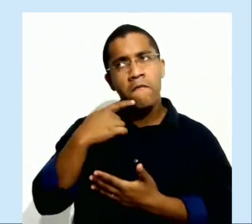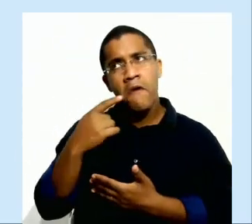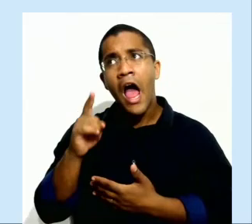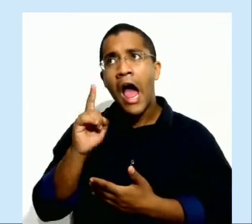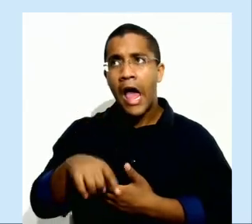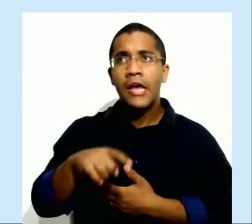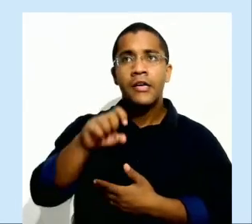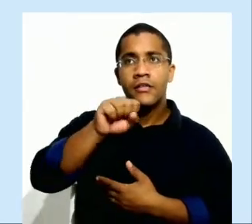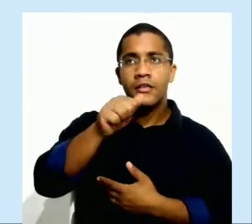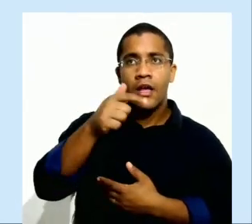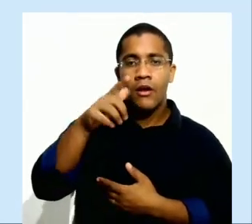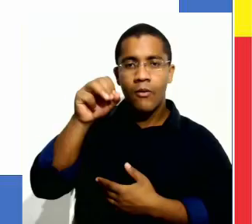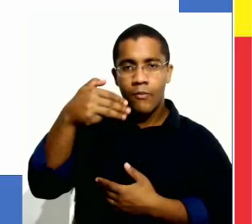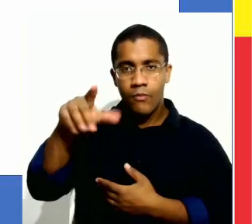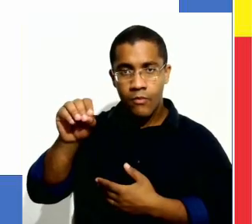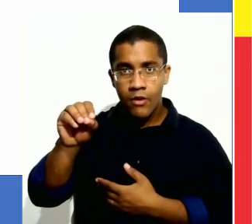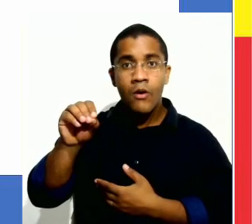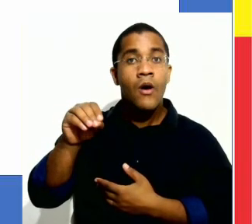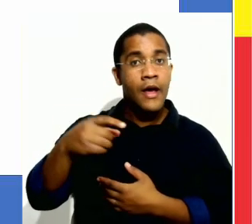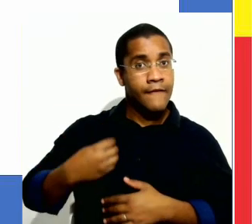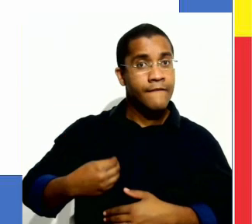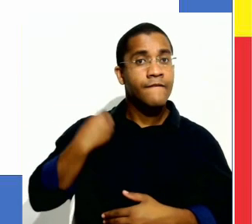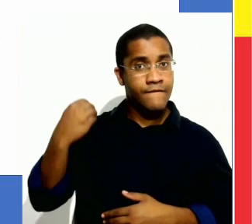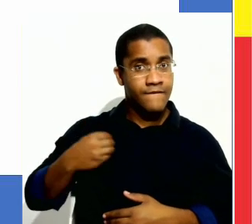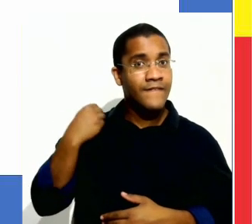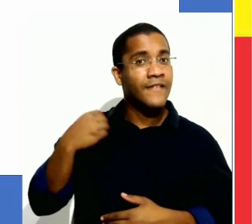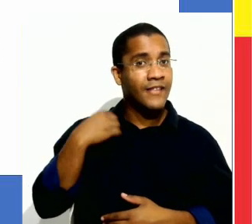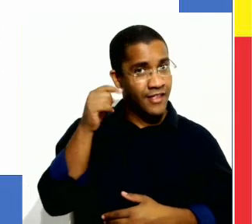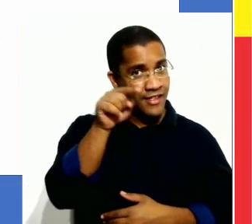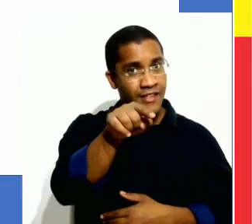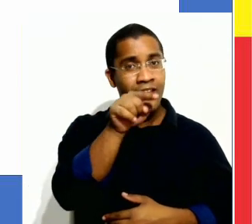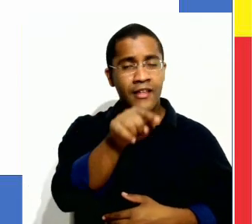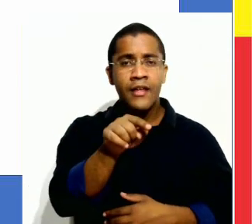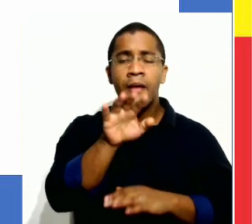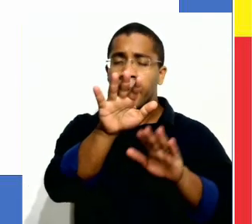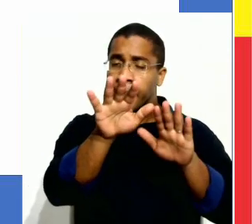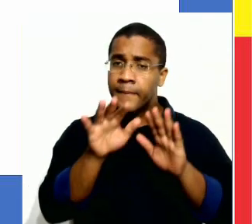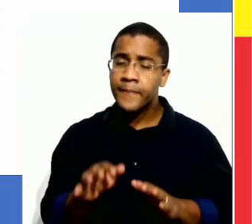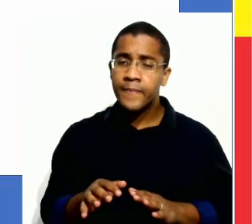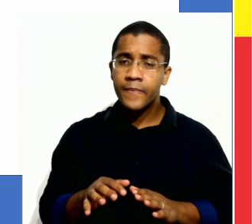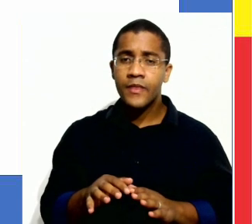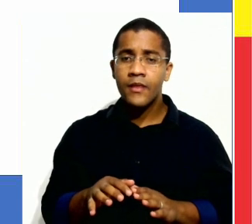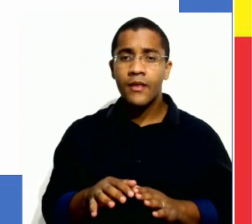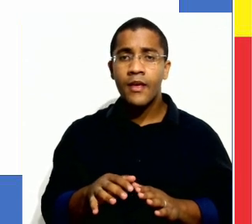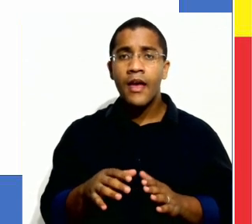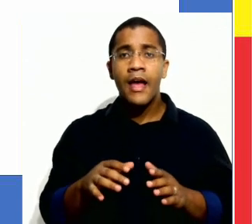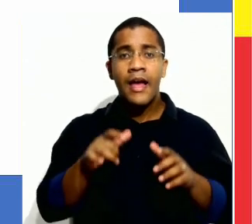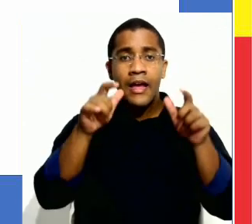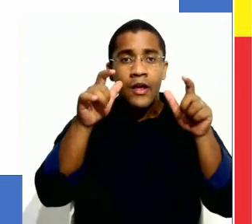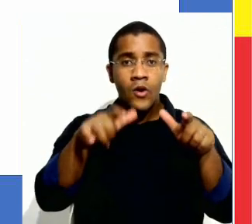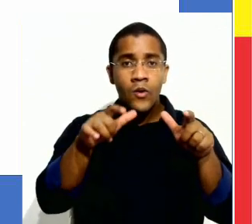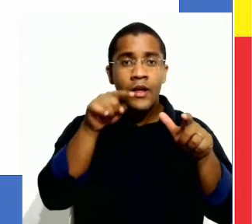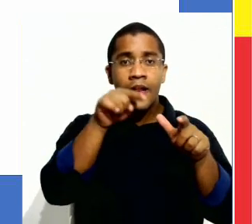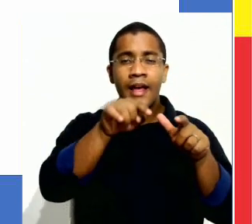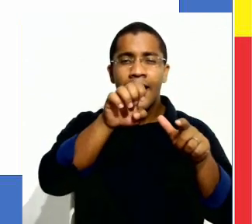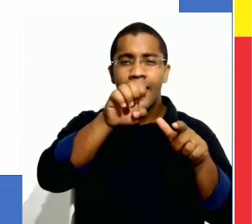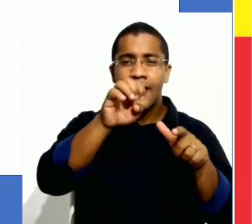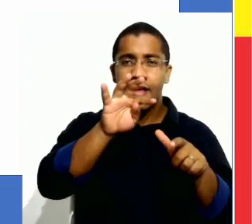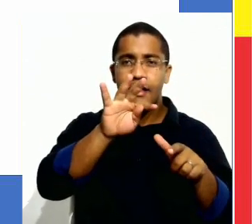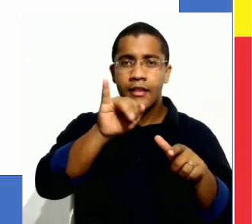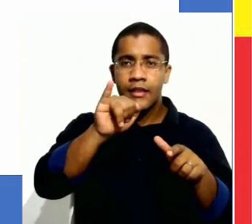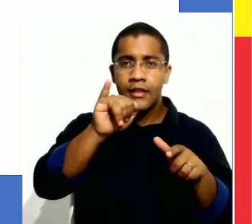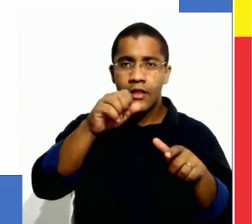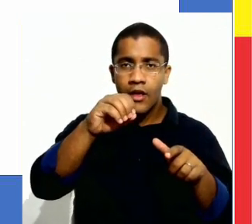andou por lá. Né? Então, apesar da Etiópia ser uma das áreas de ocupação humana mais antiga